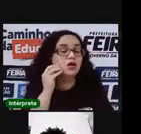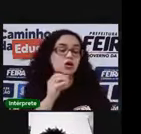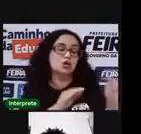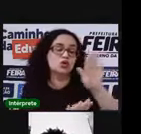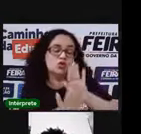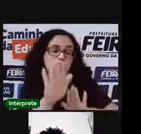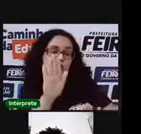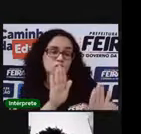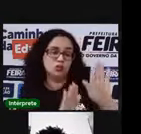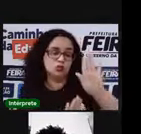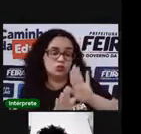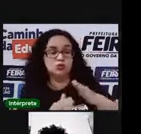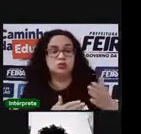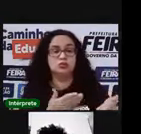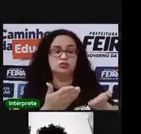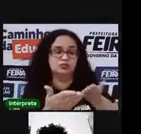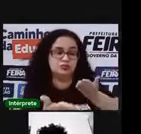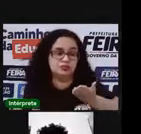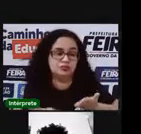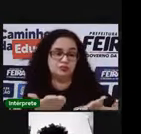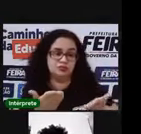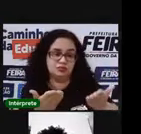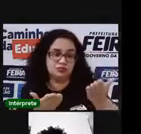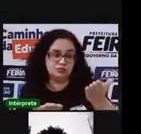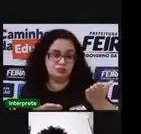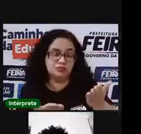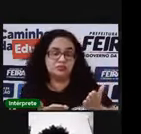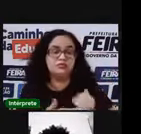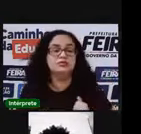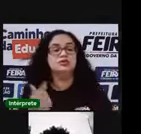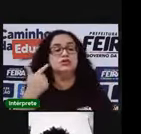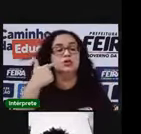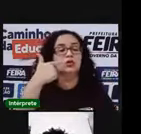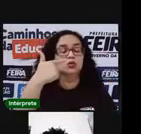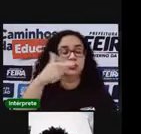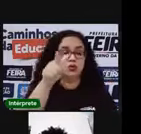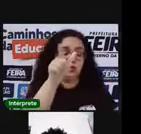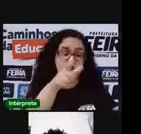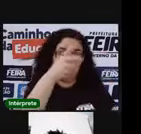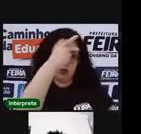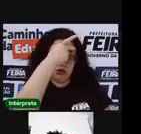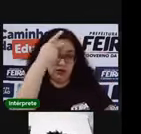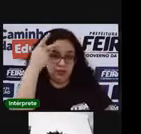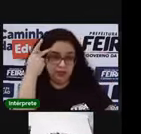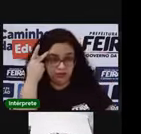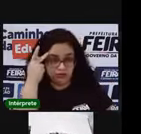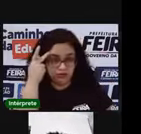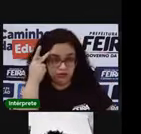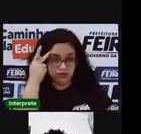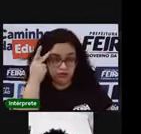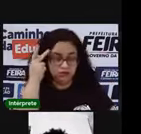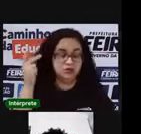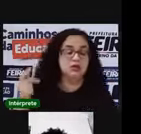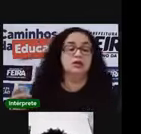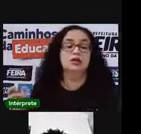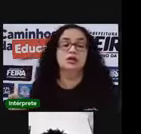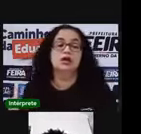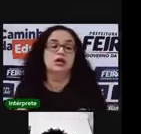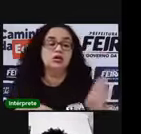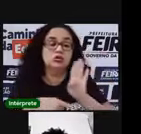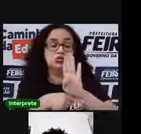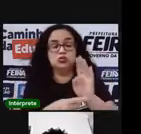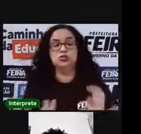é? Uns dos outros. Olha o outro aparecendo aí de novo, não é? A solidariedade expressa